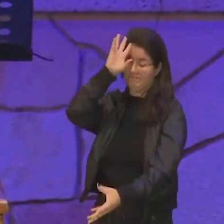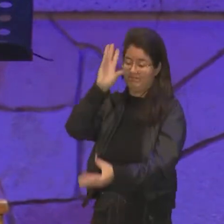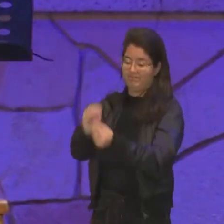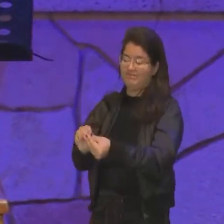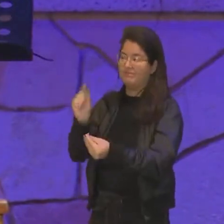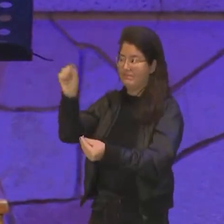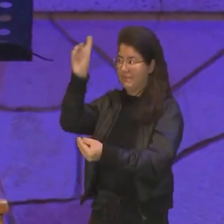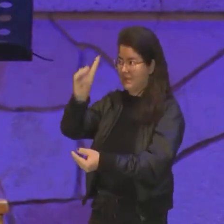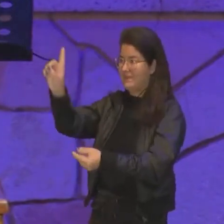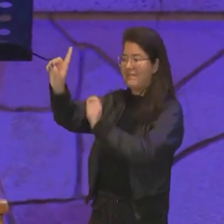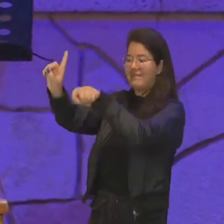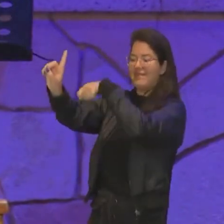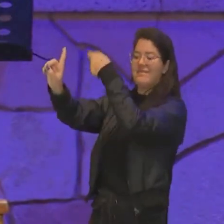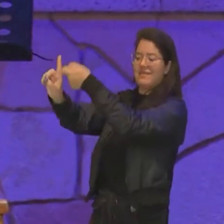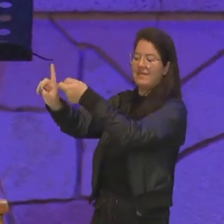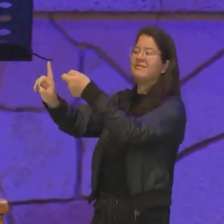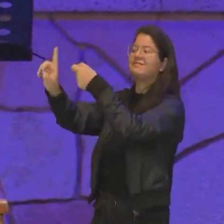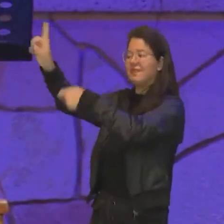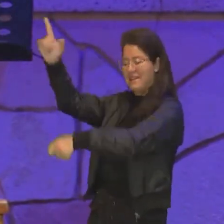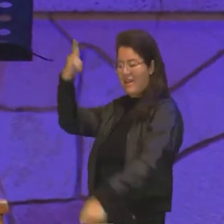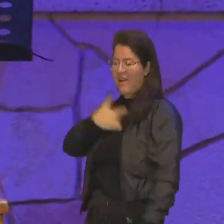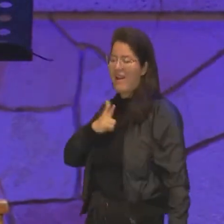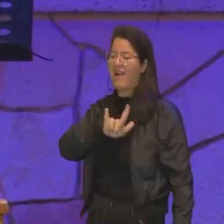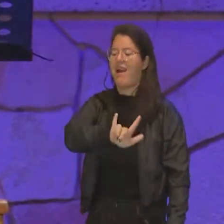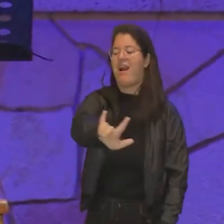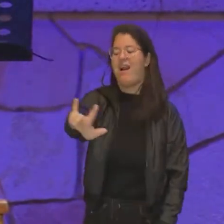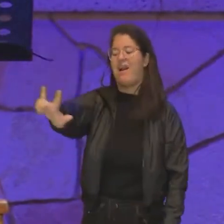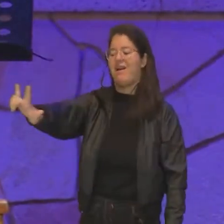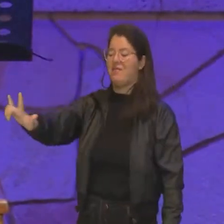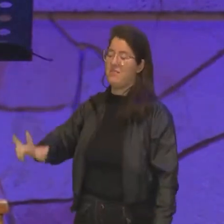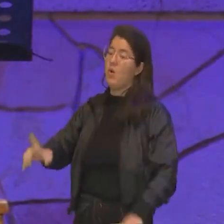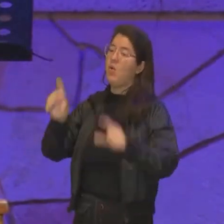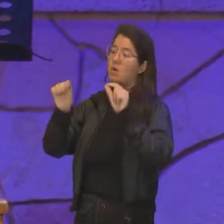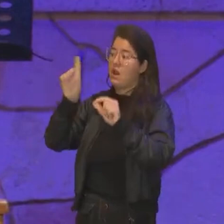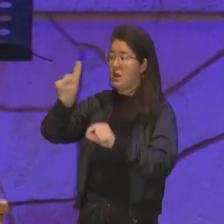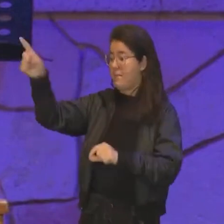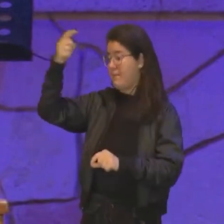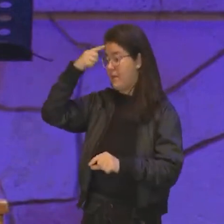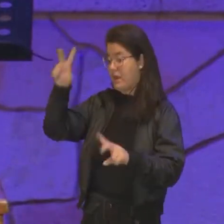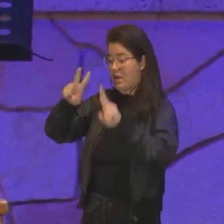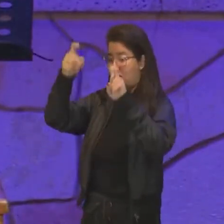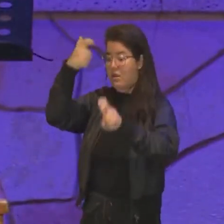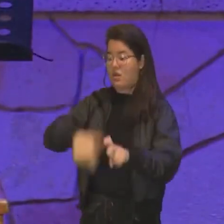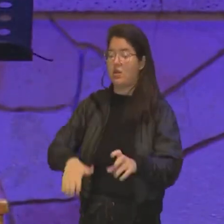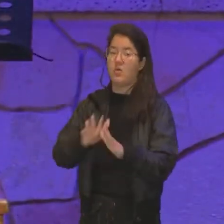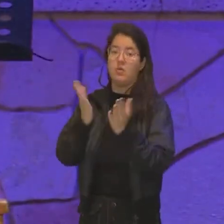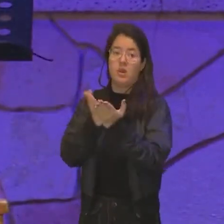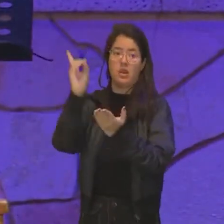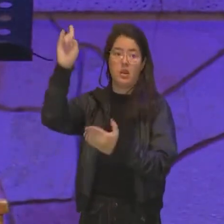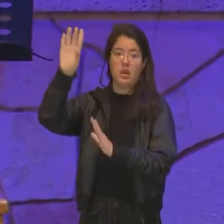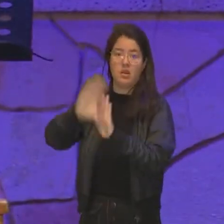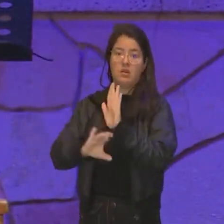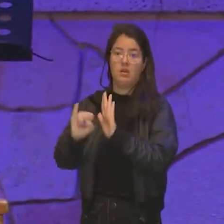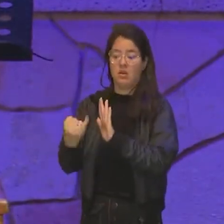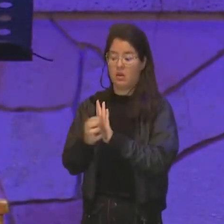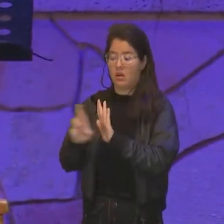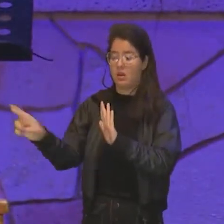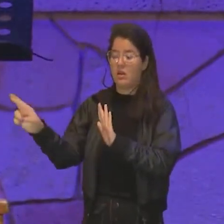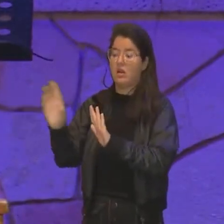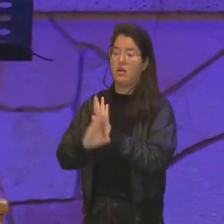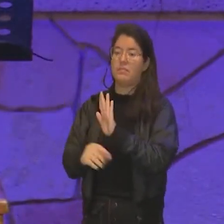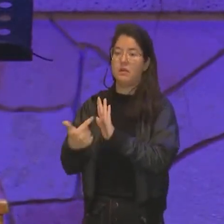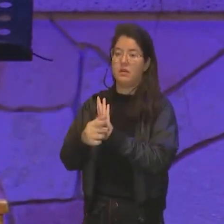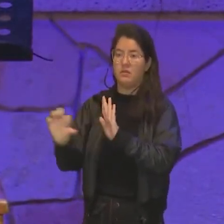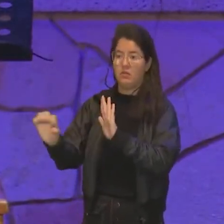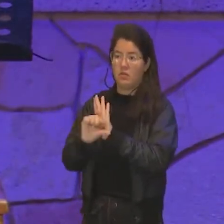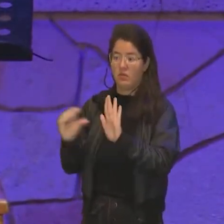nosso Deus e sabemos que Ele nos ama e o que Ele pensa a nosso respeito. E o livro do profeta Jeremias, no capítulo 29, o verso de